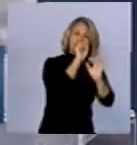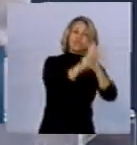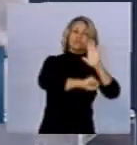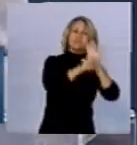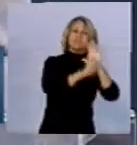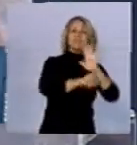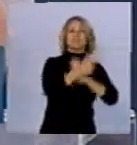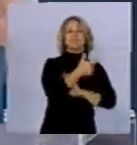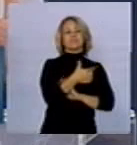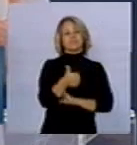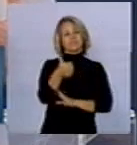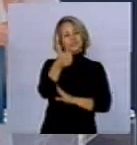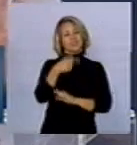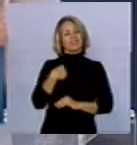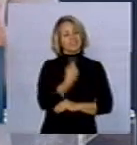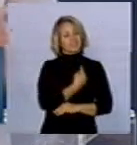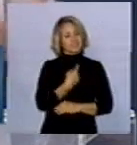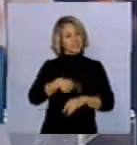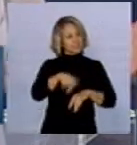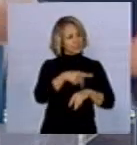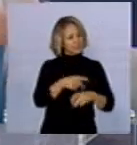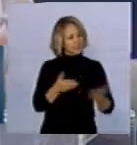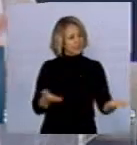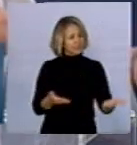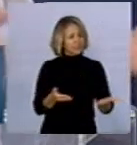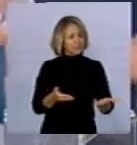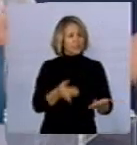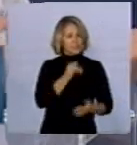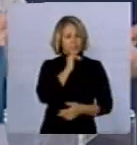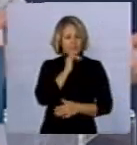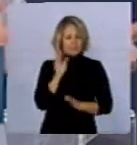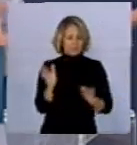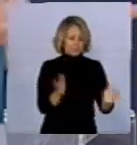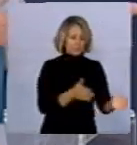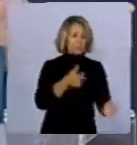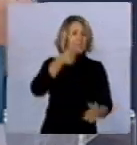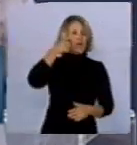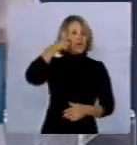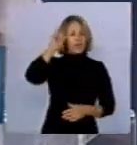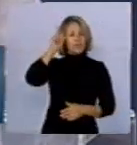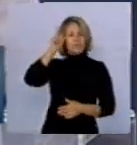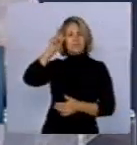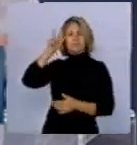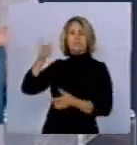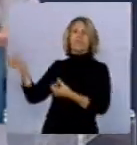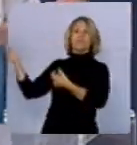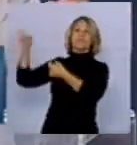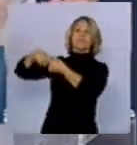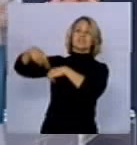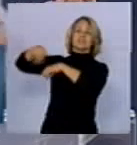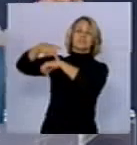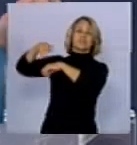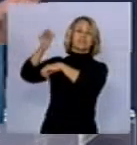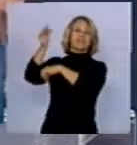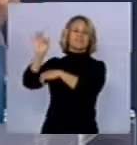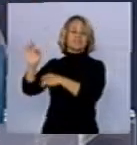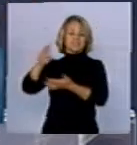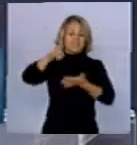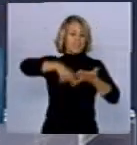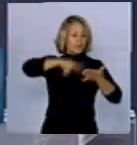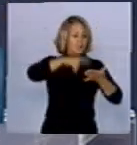nós somos o país né Ainda Ontem eu tava voltando da França e lendo um